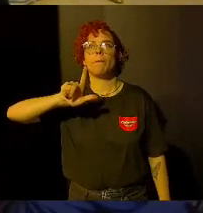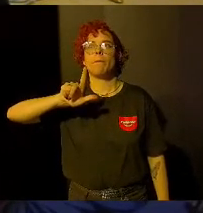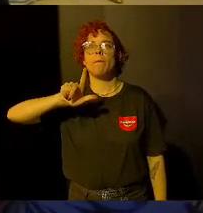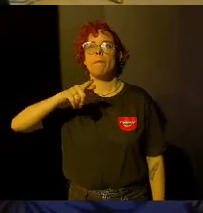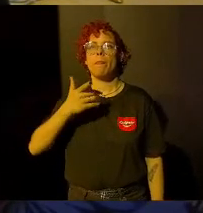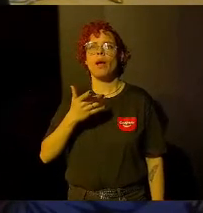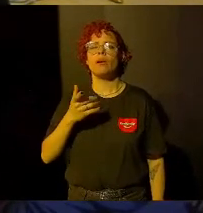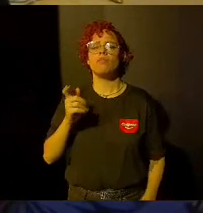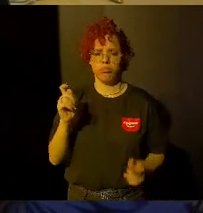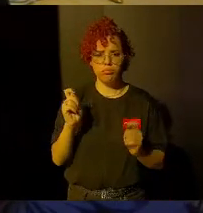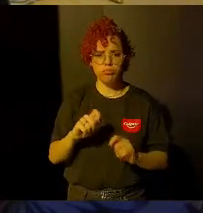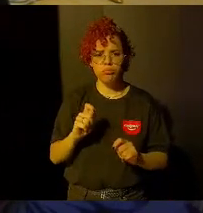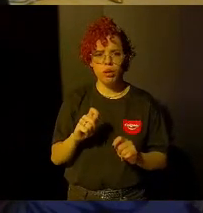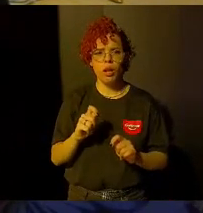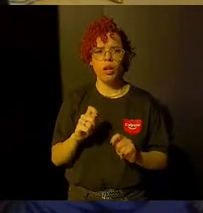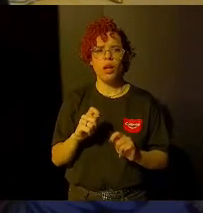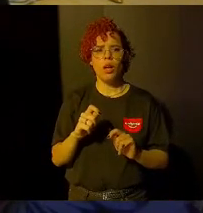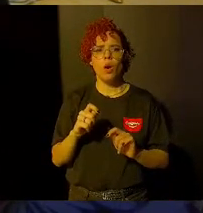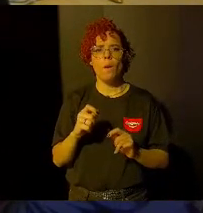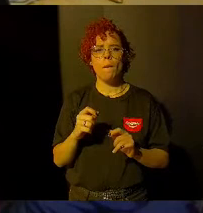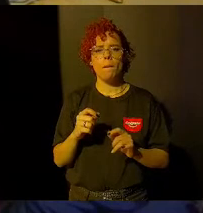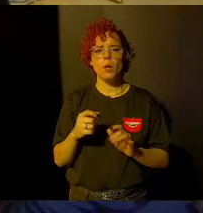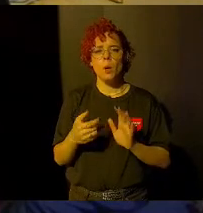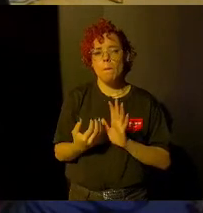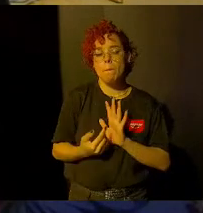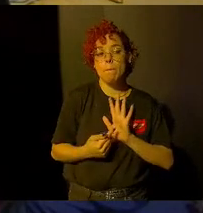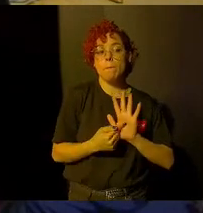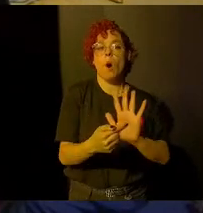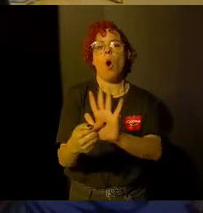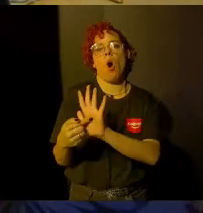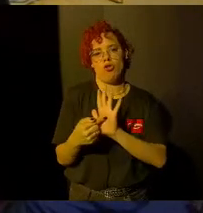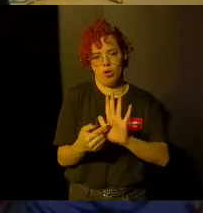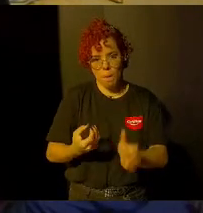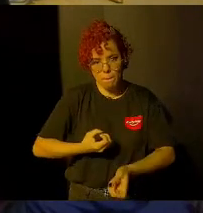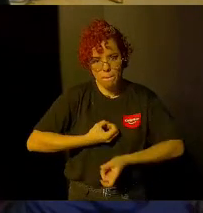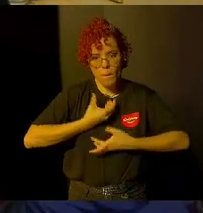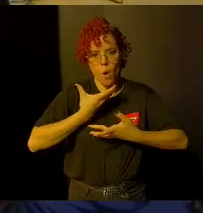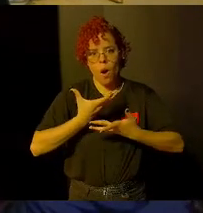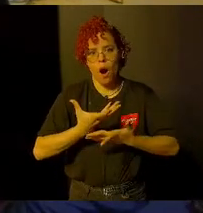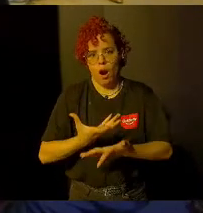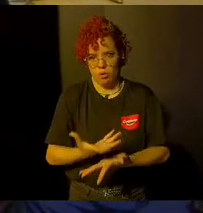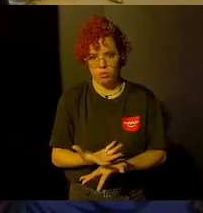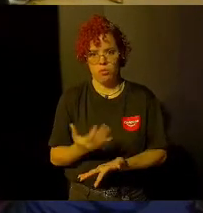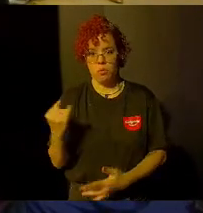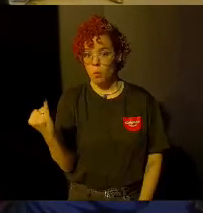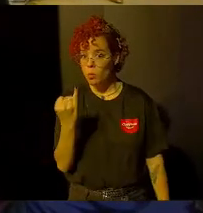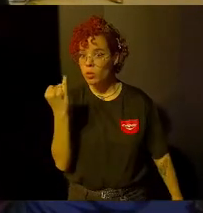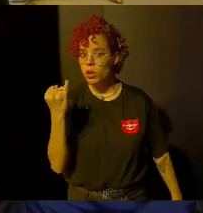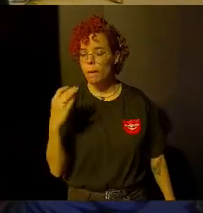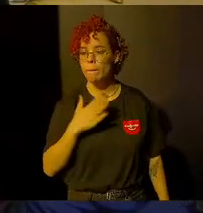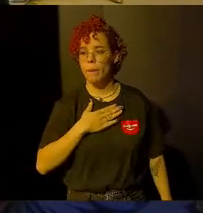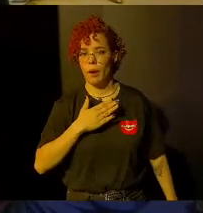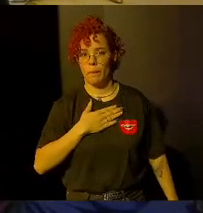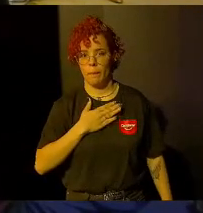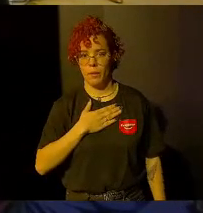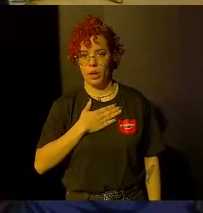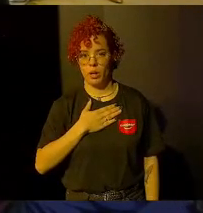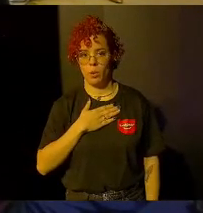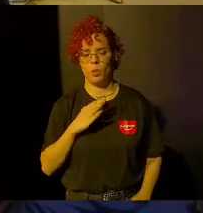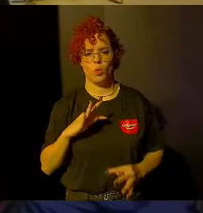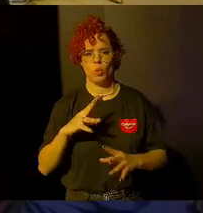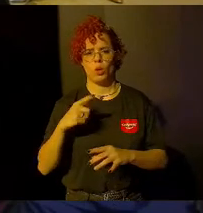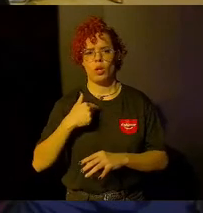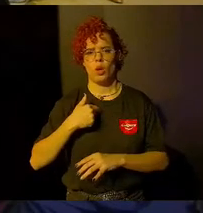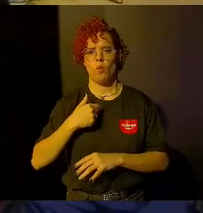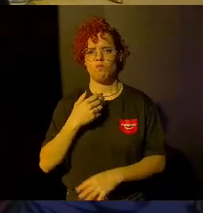considerável quer dizer uma obra com uma expressividade poética importante para mim para aquilo que eu considero